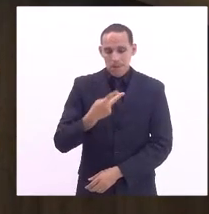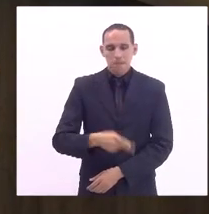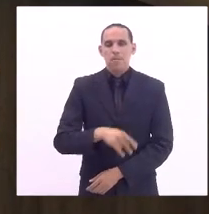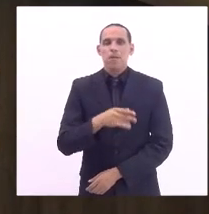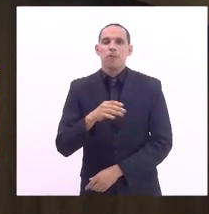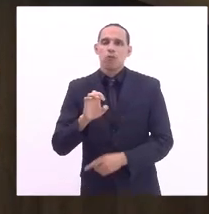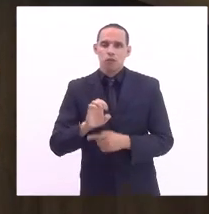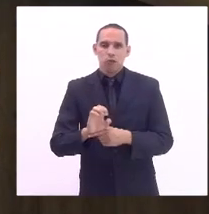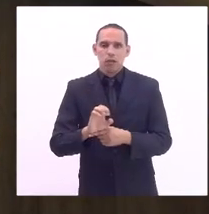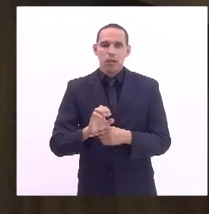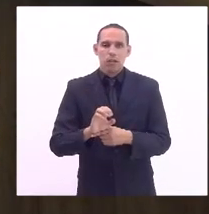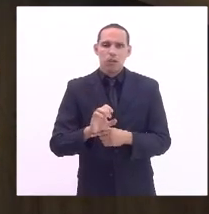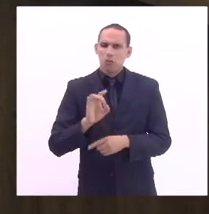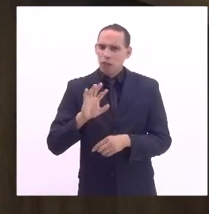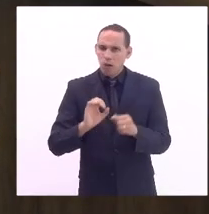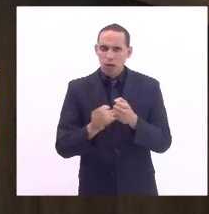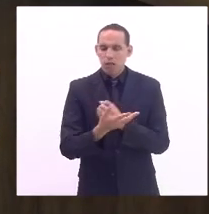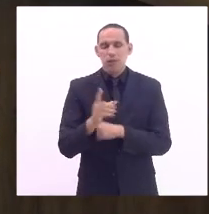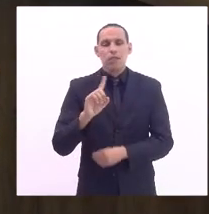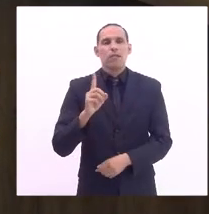Estado, não só de Covid.